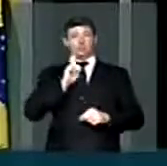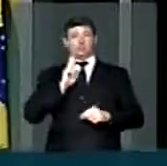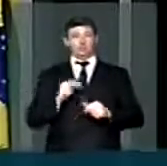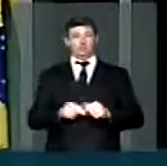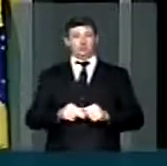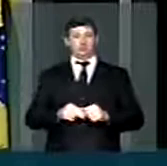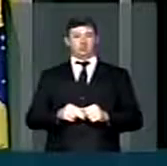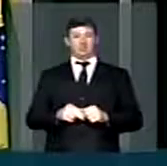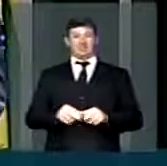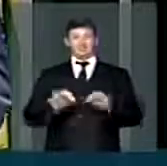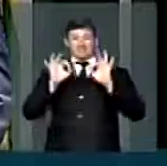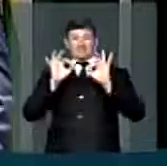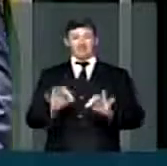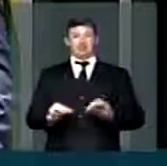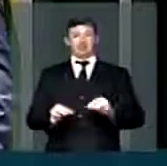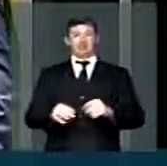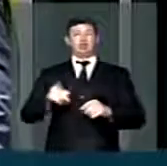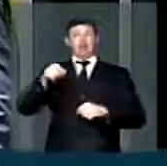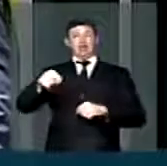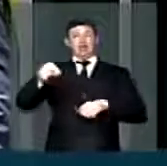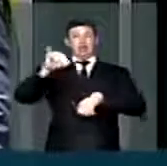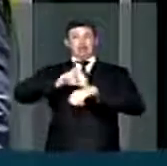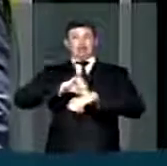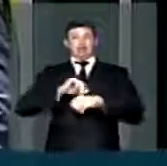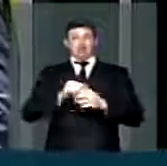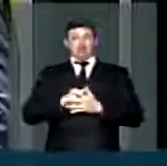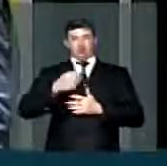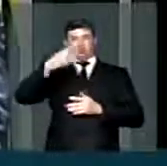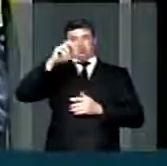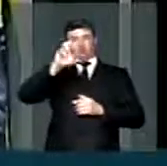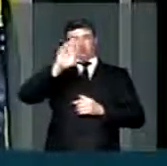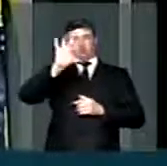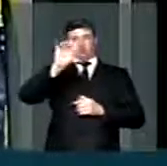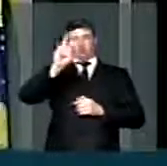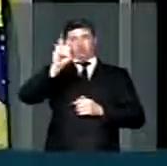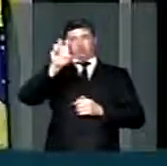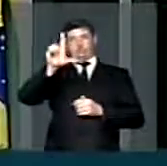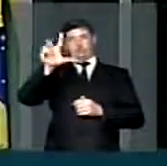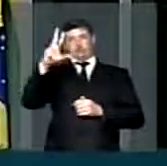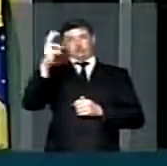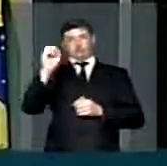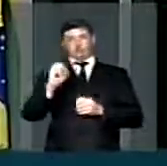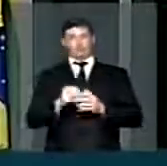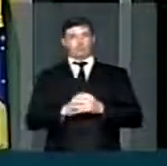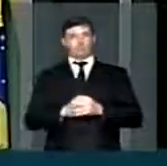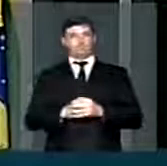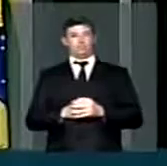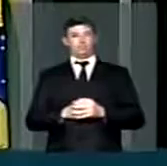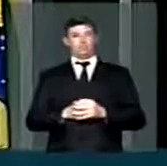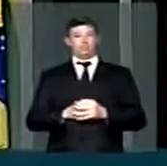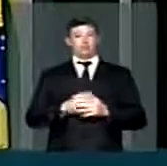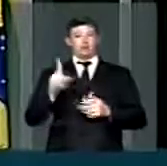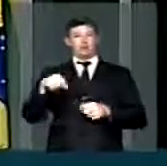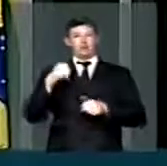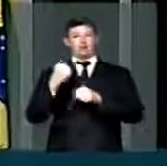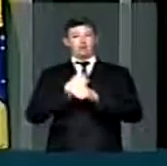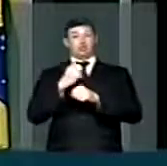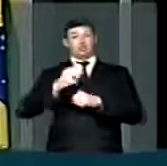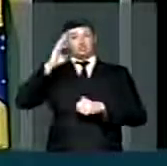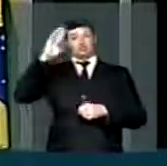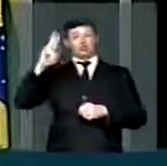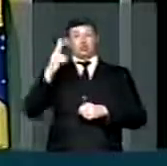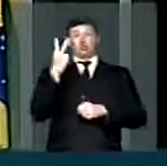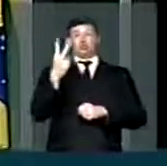mais precisamente o município de Porto Velho, é é palco da construção das duas